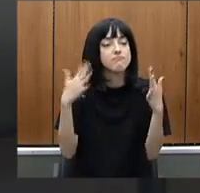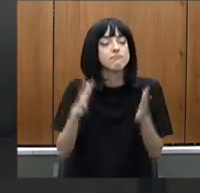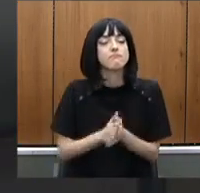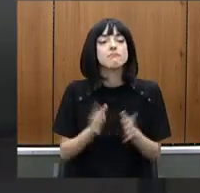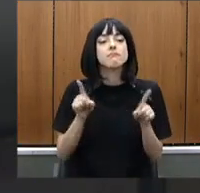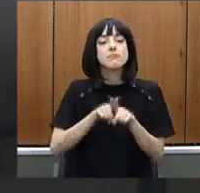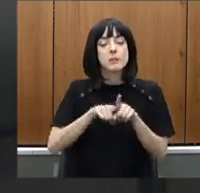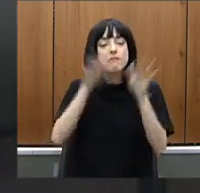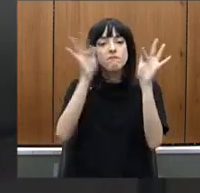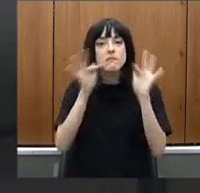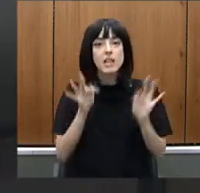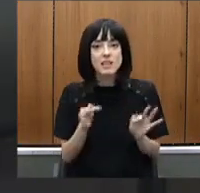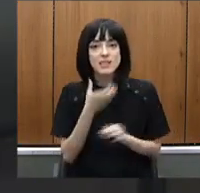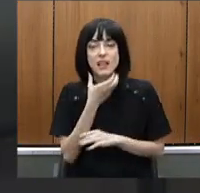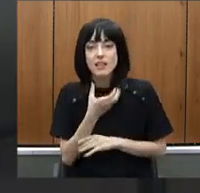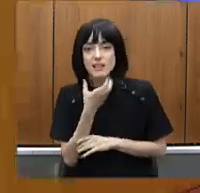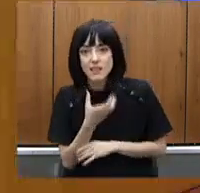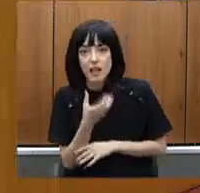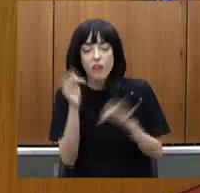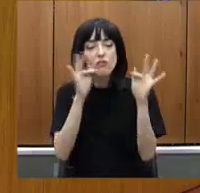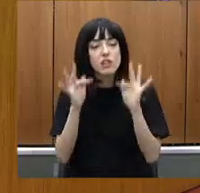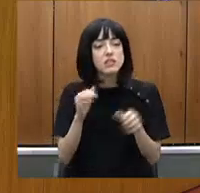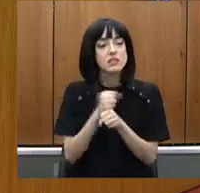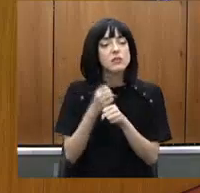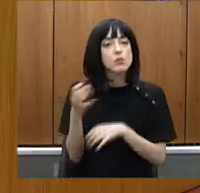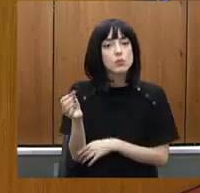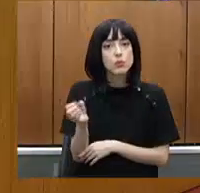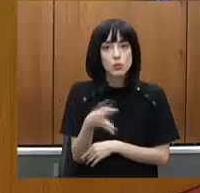com muita paz saúde com muita segurança